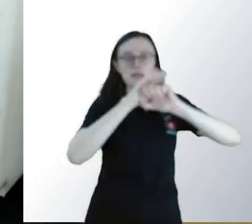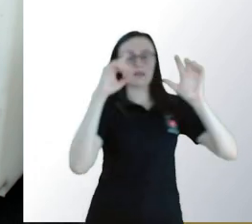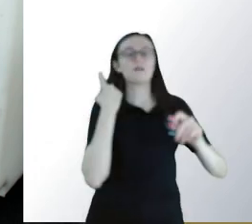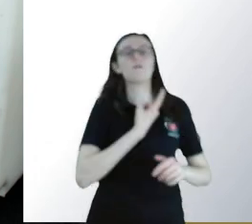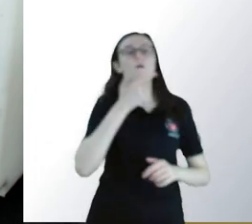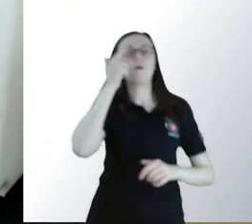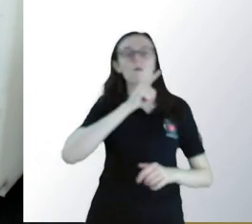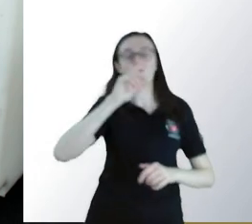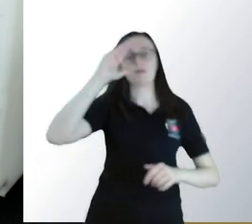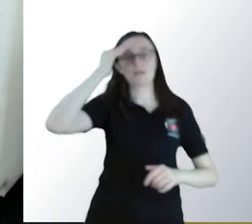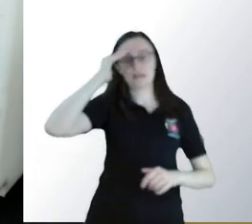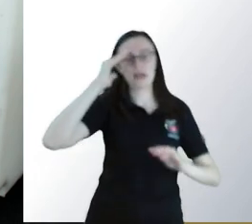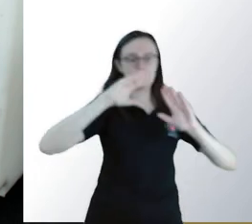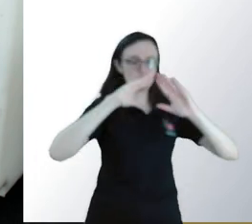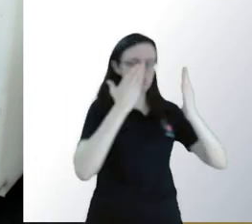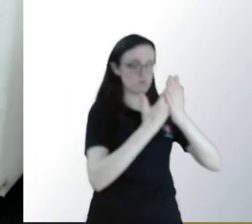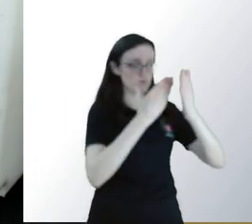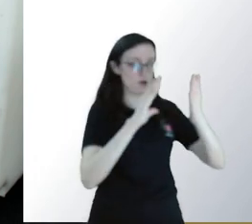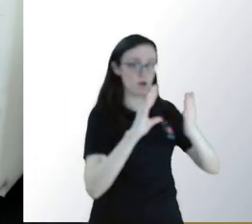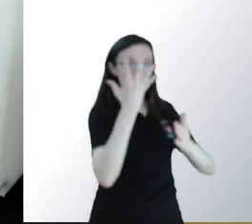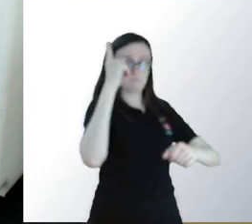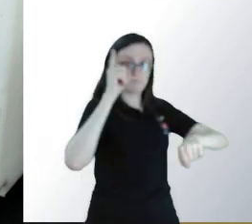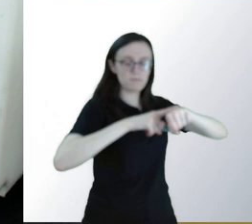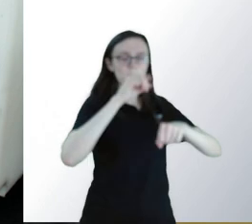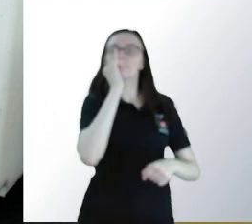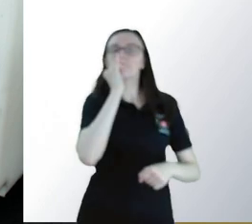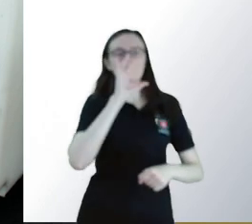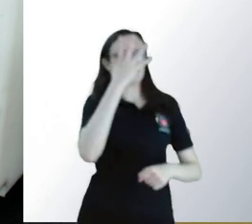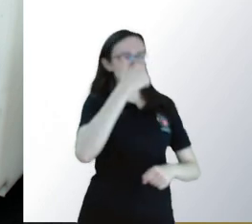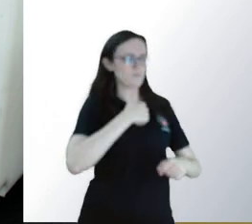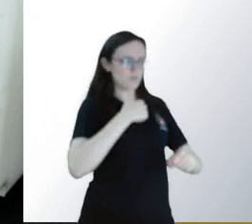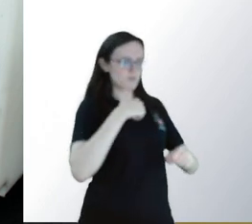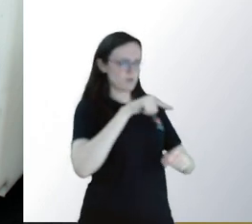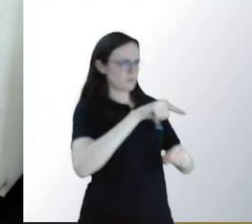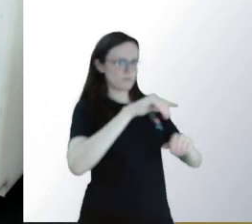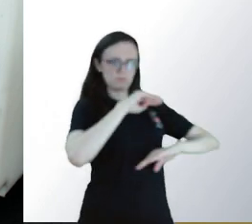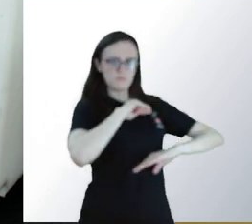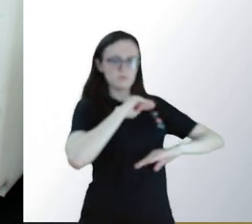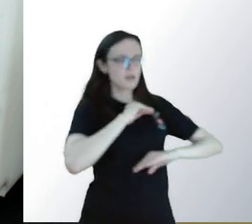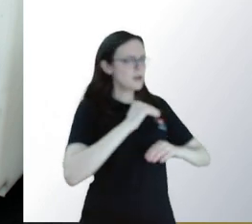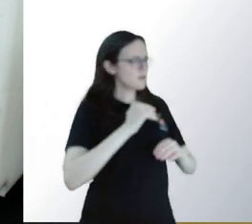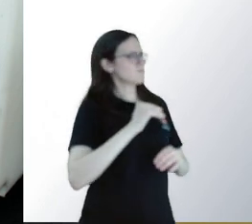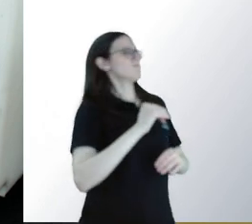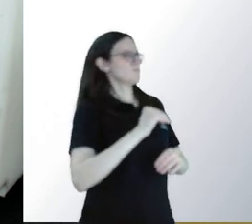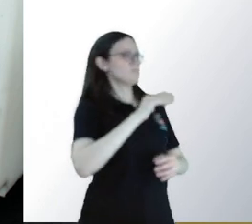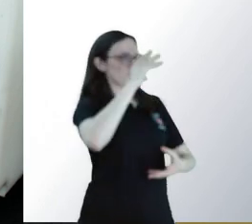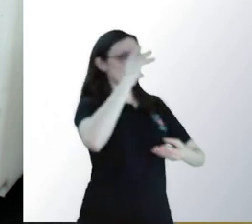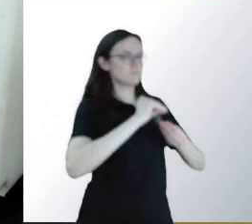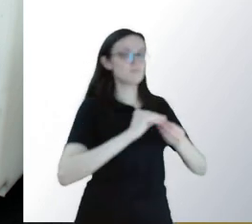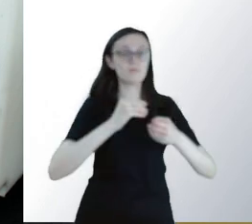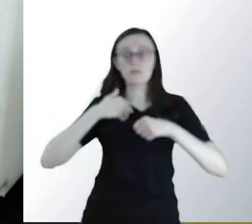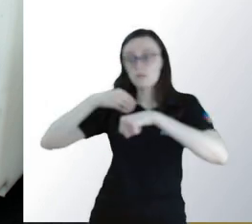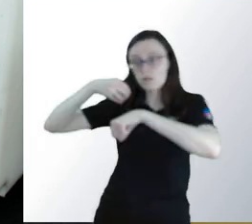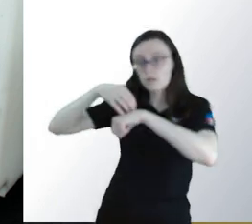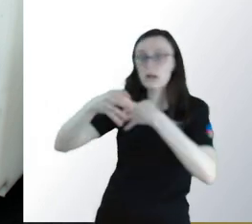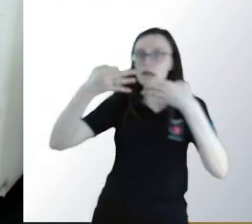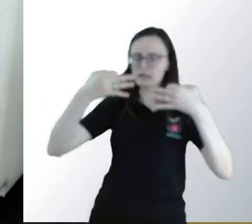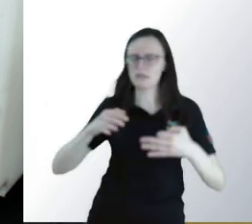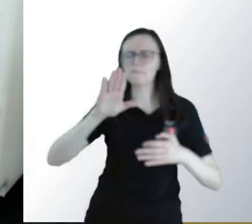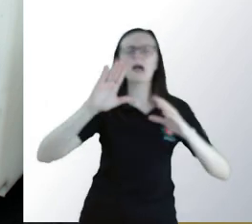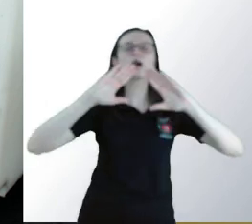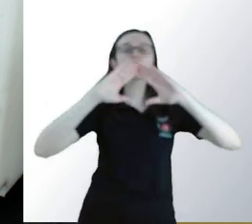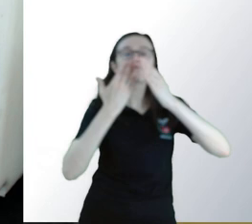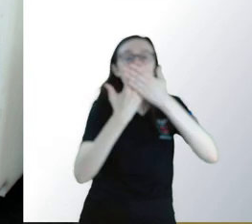né? Na escola, lá, quando acontece, eu estou lá numa situação, eu entender, encaminhar adequadamente, né? No ambiente